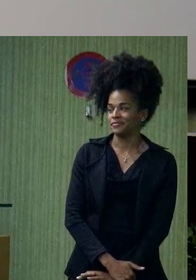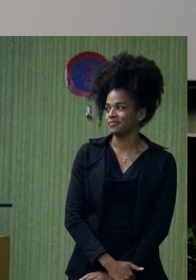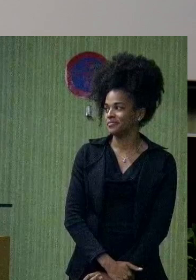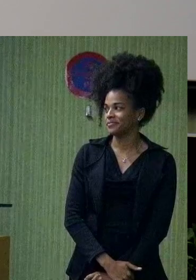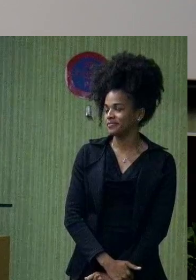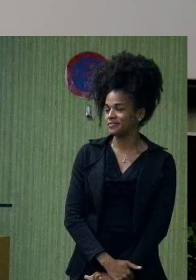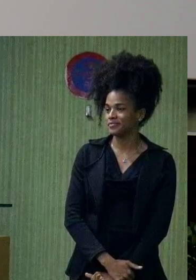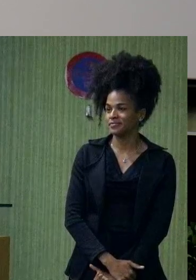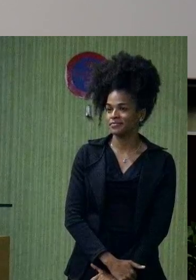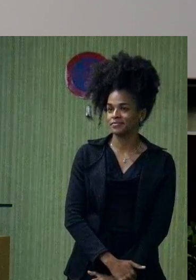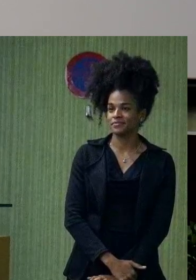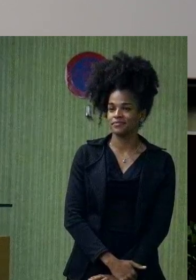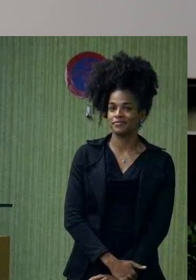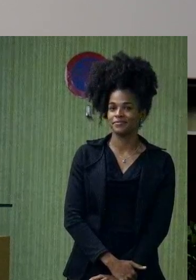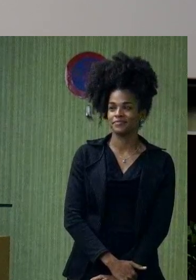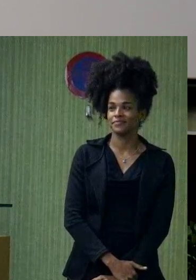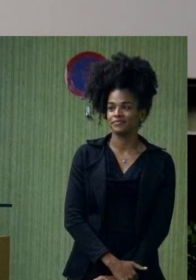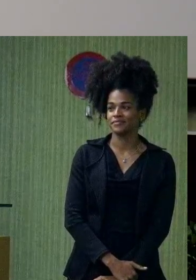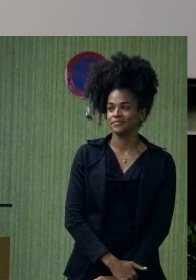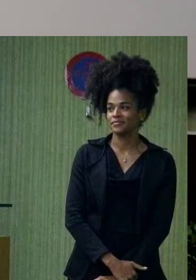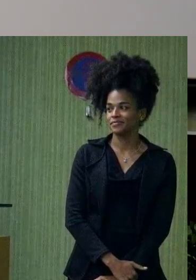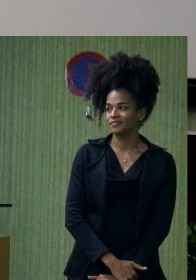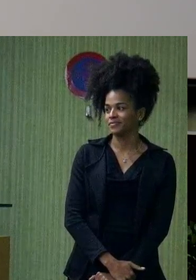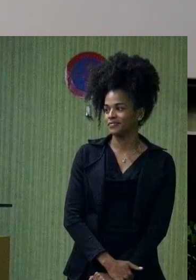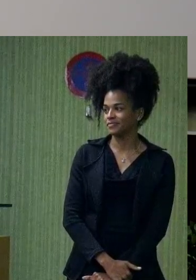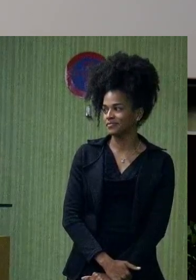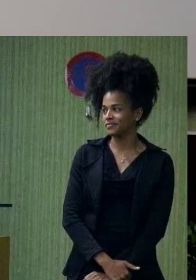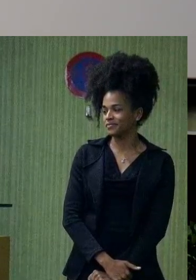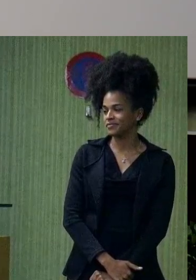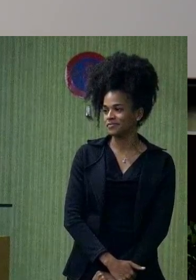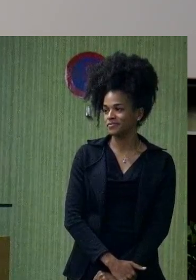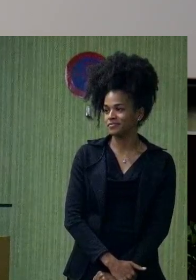sorteio e não e aí